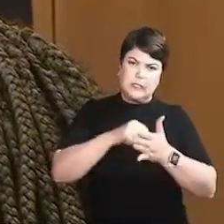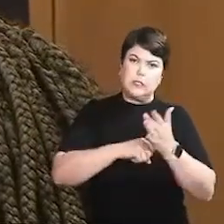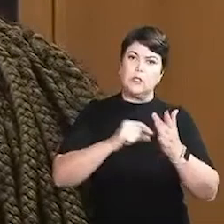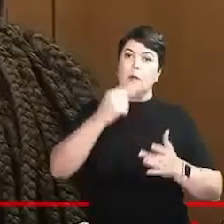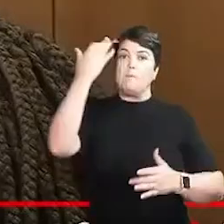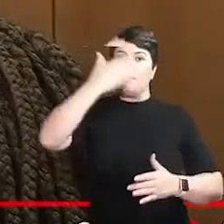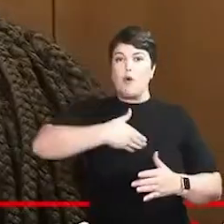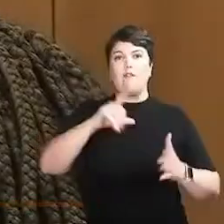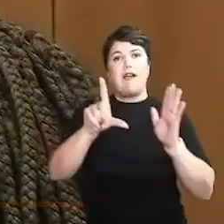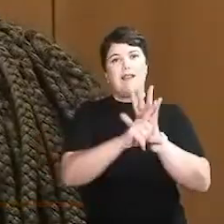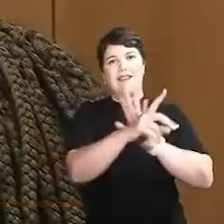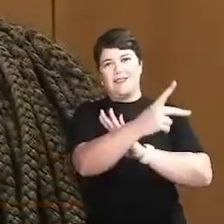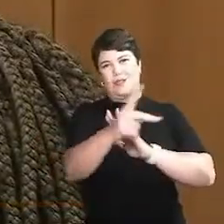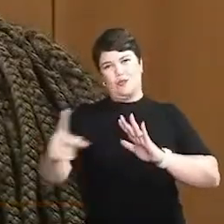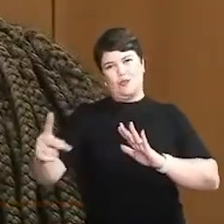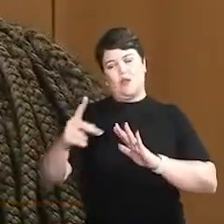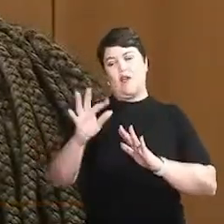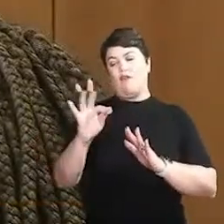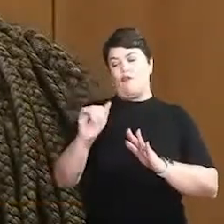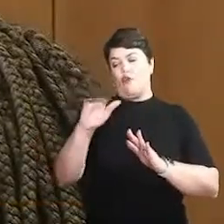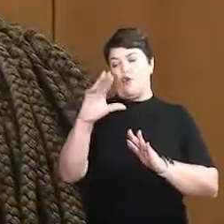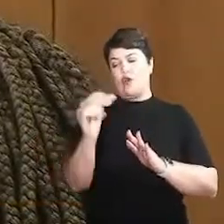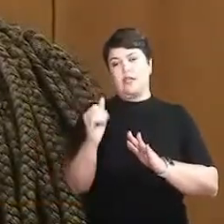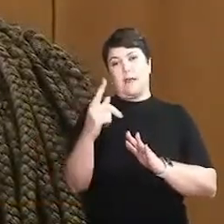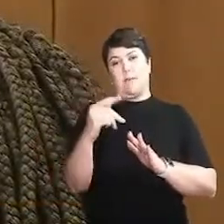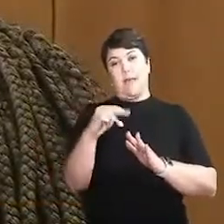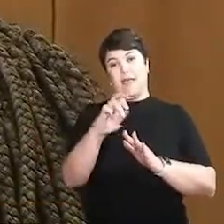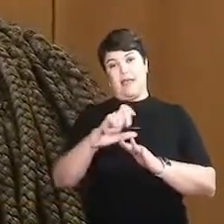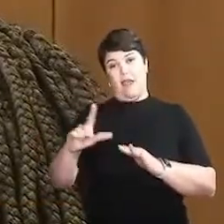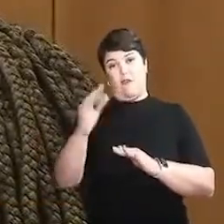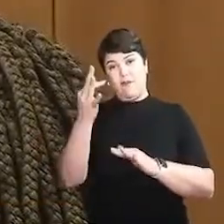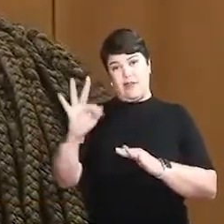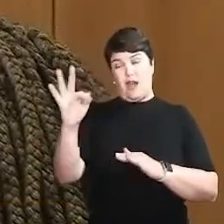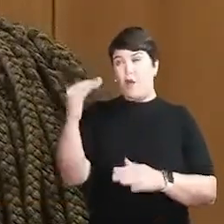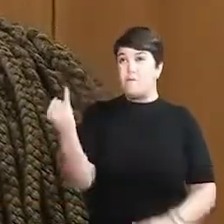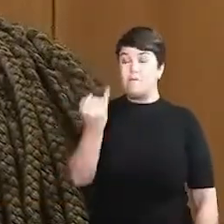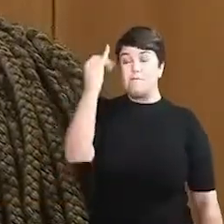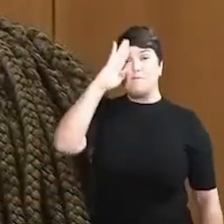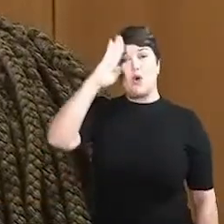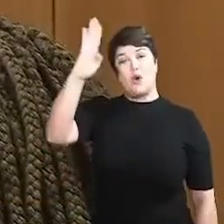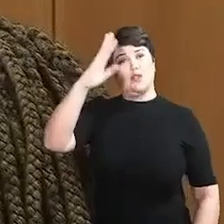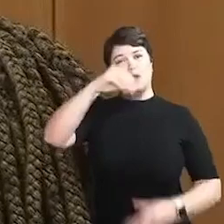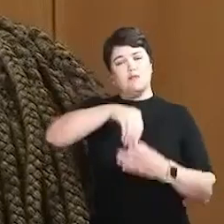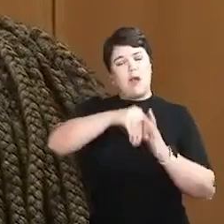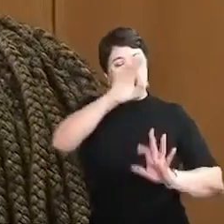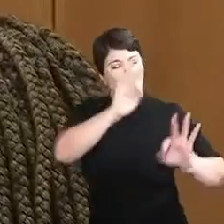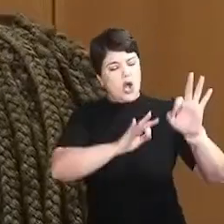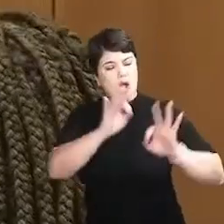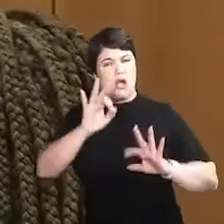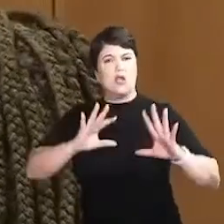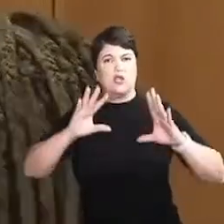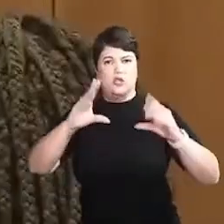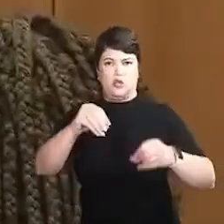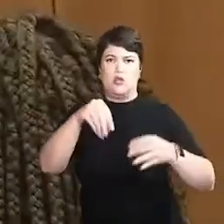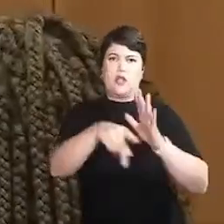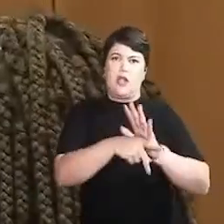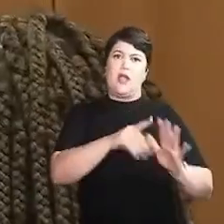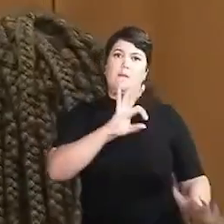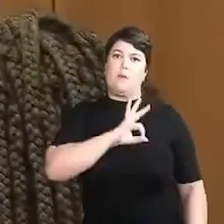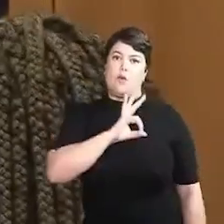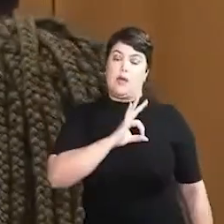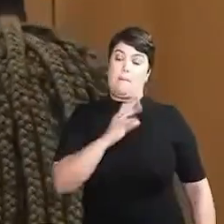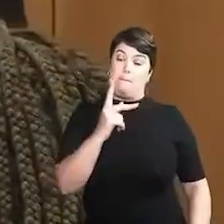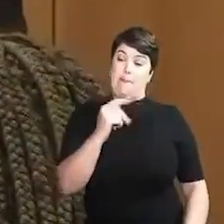aprovar a lei de vocês da polícia penal Federal que é fundamental para a estruturação e a regulação das polícias penais